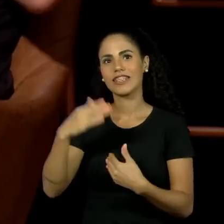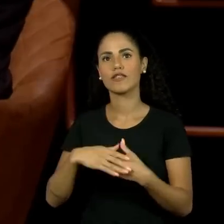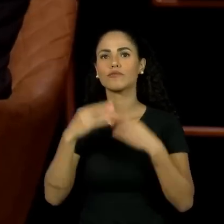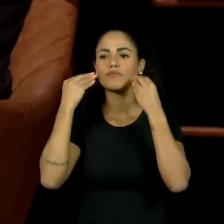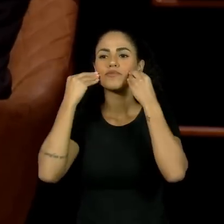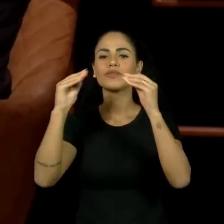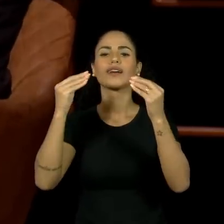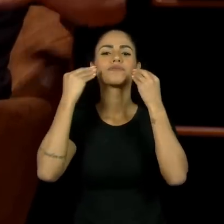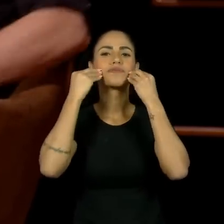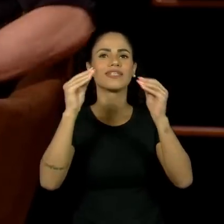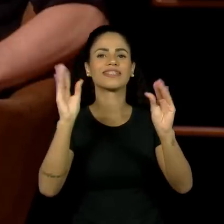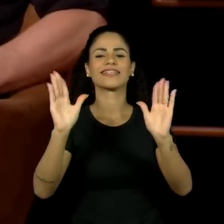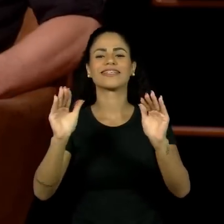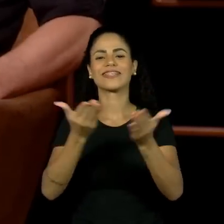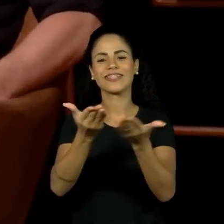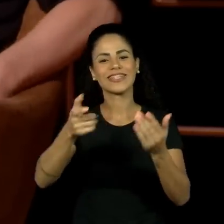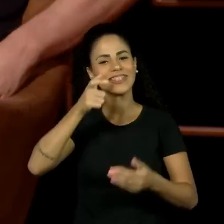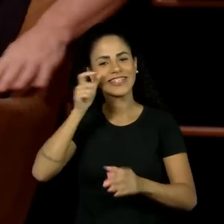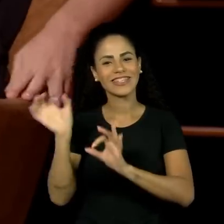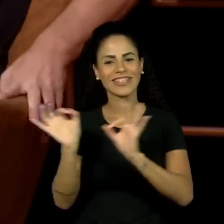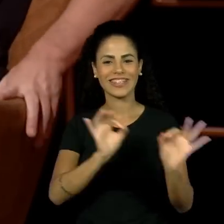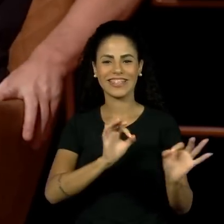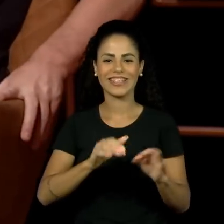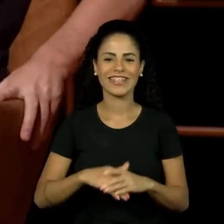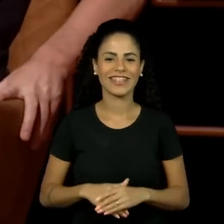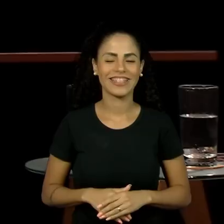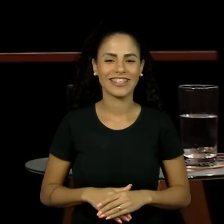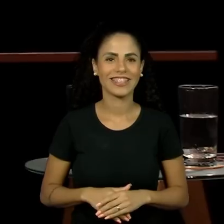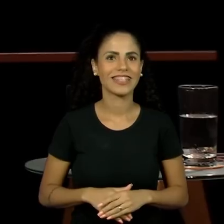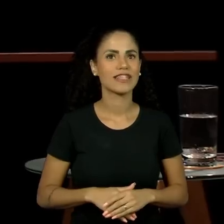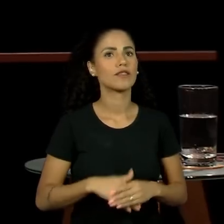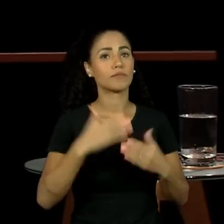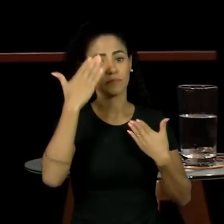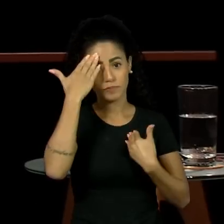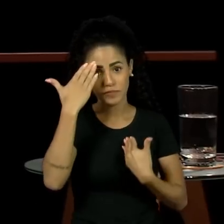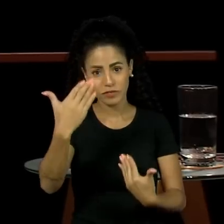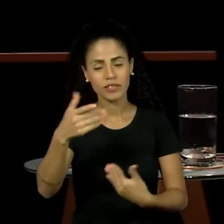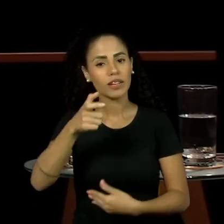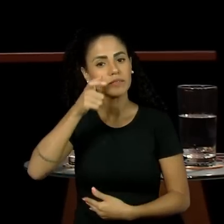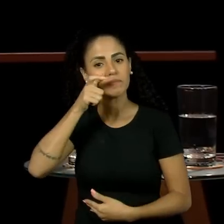aí para o telespectador. Obrigado a todos